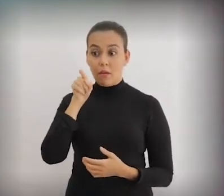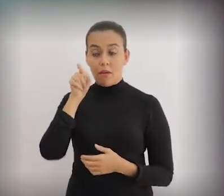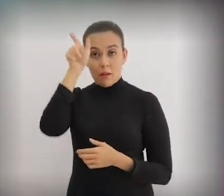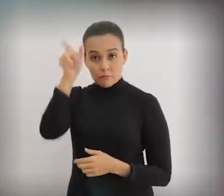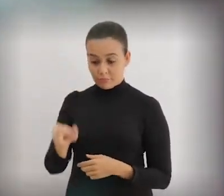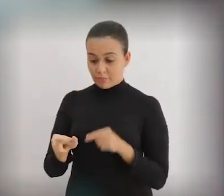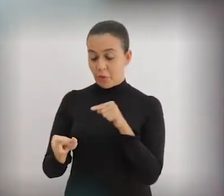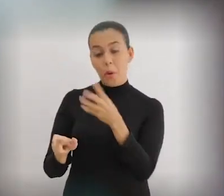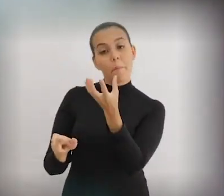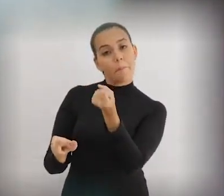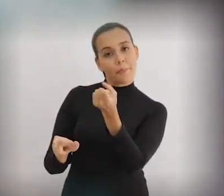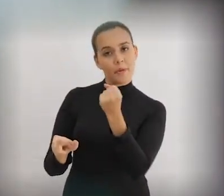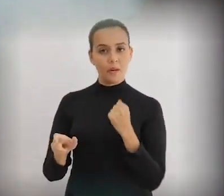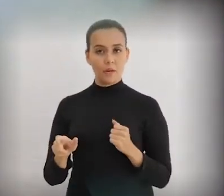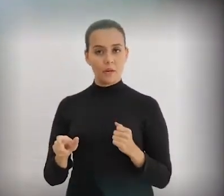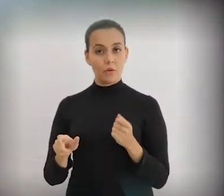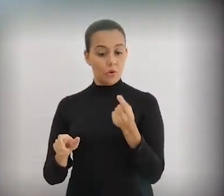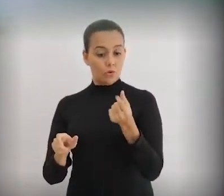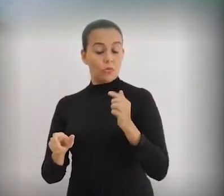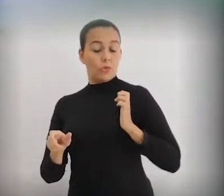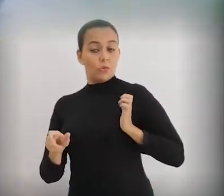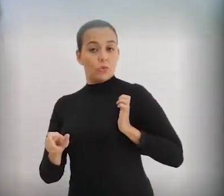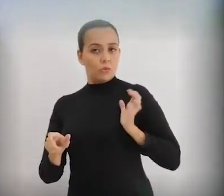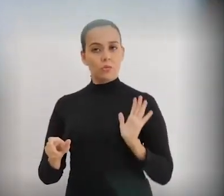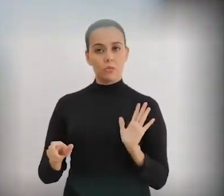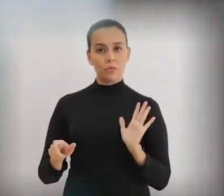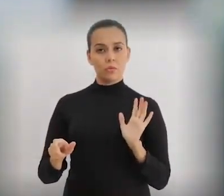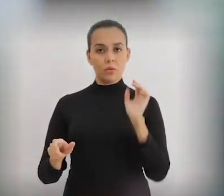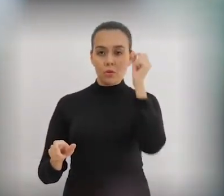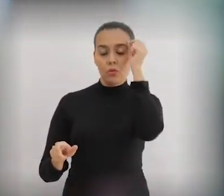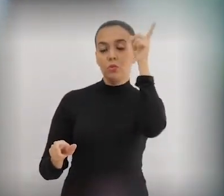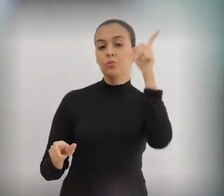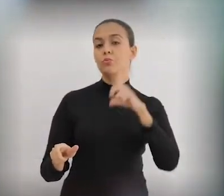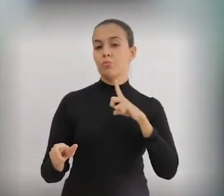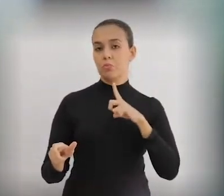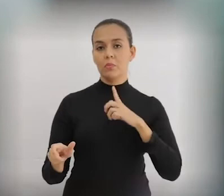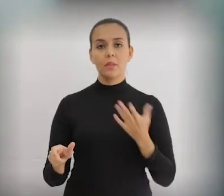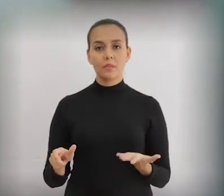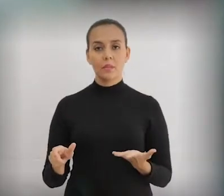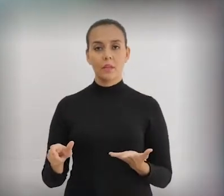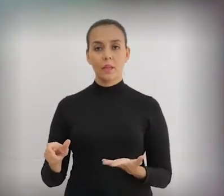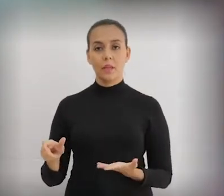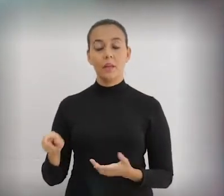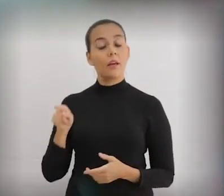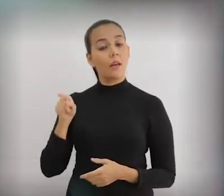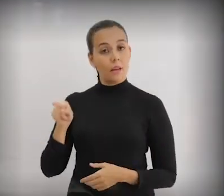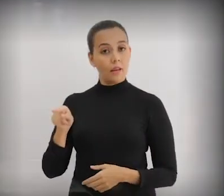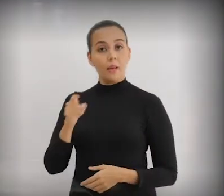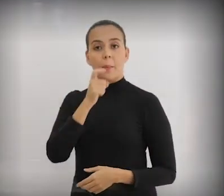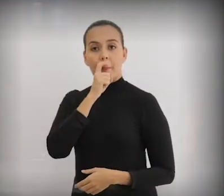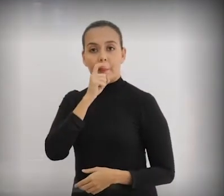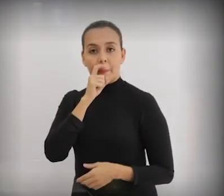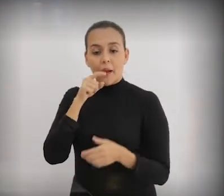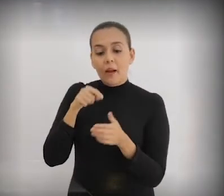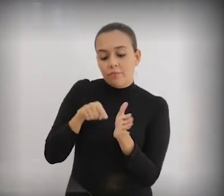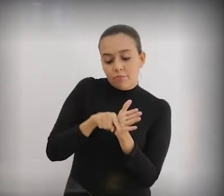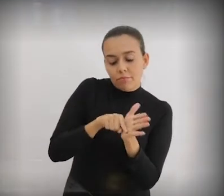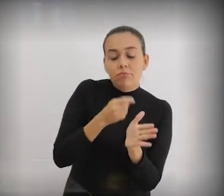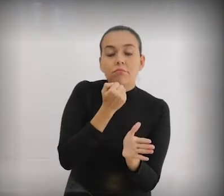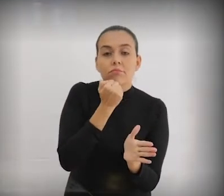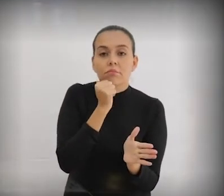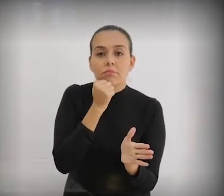de classe média alta, super culto, filho de cientista, né? O pai dele era um cientista, uma